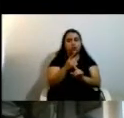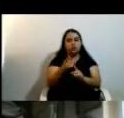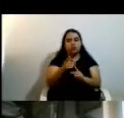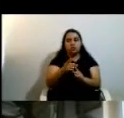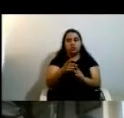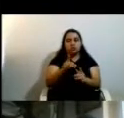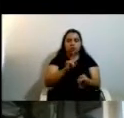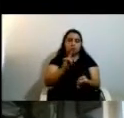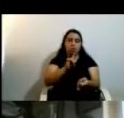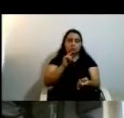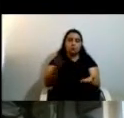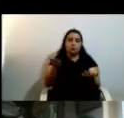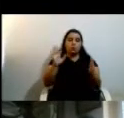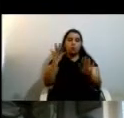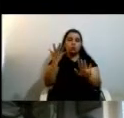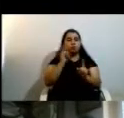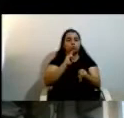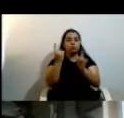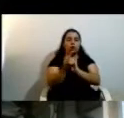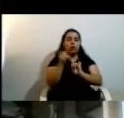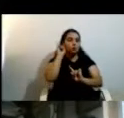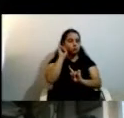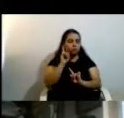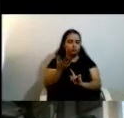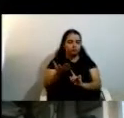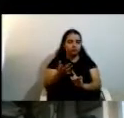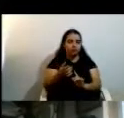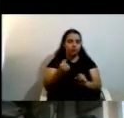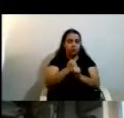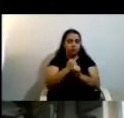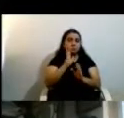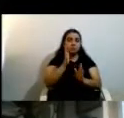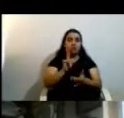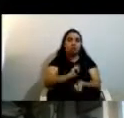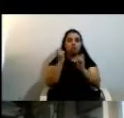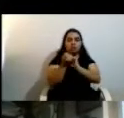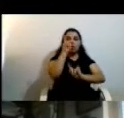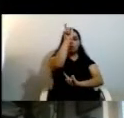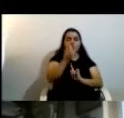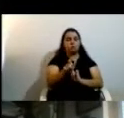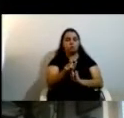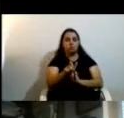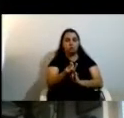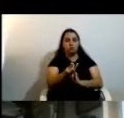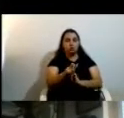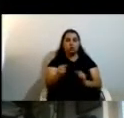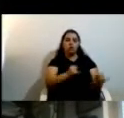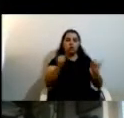a inclusão da pessoa. Passando agora à dimensão socioeconómica ou do rendimento destas